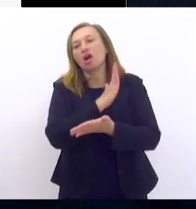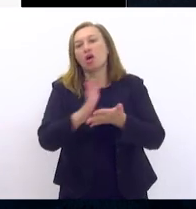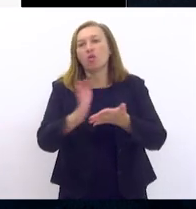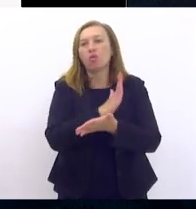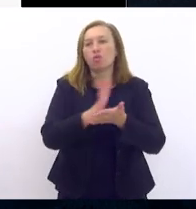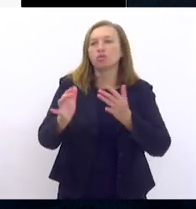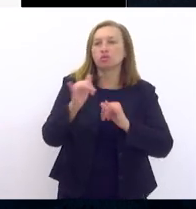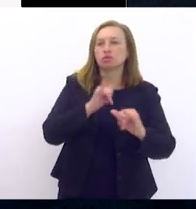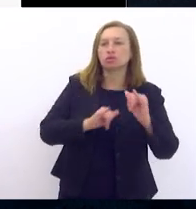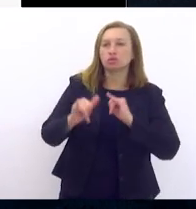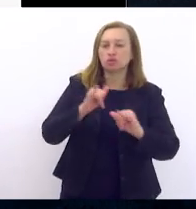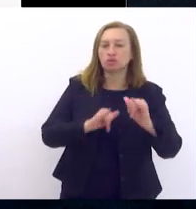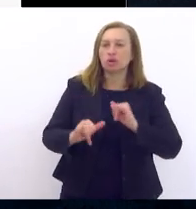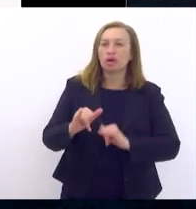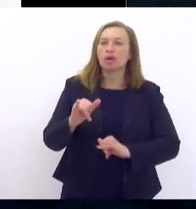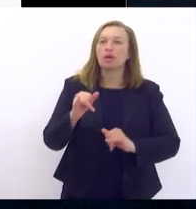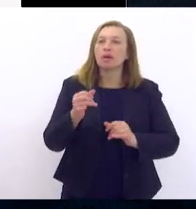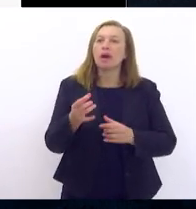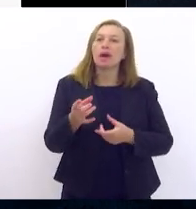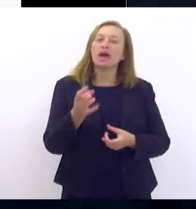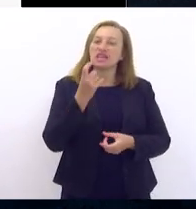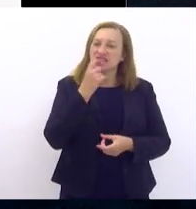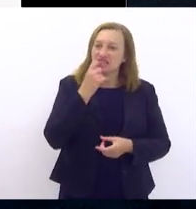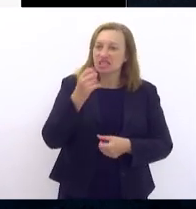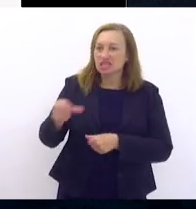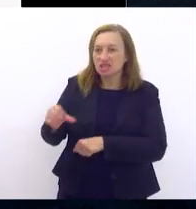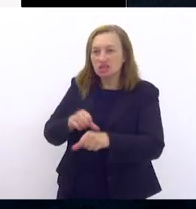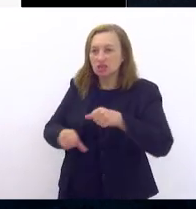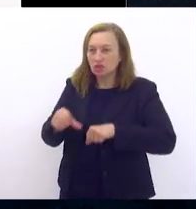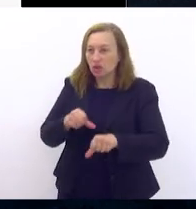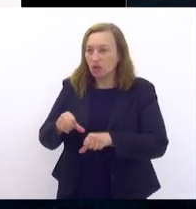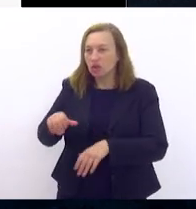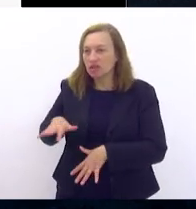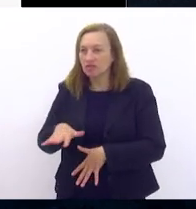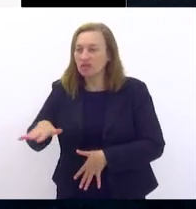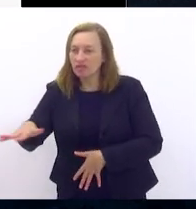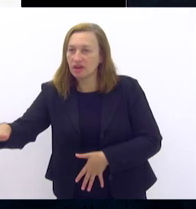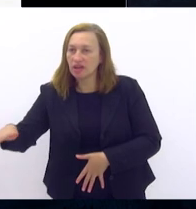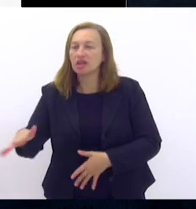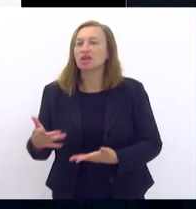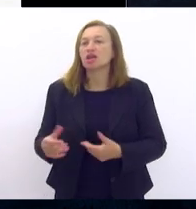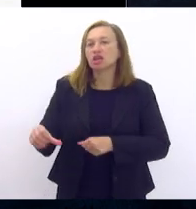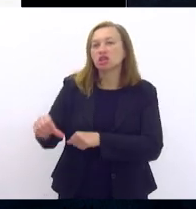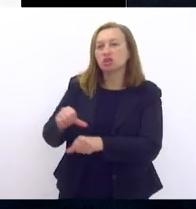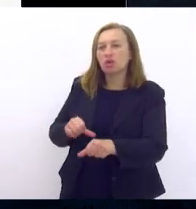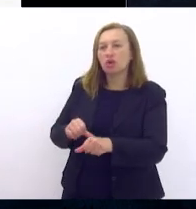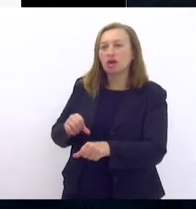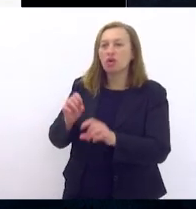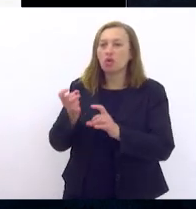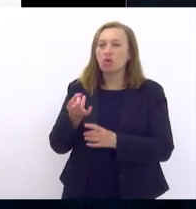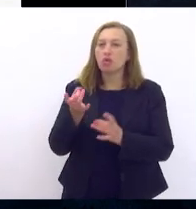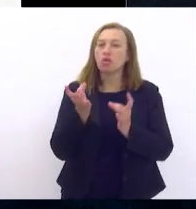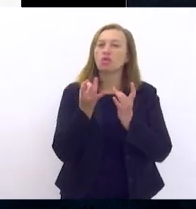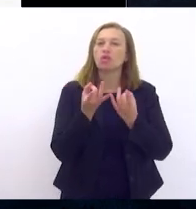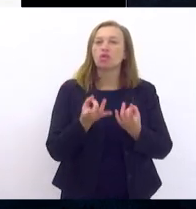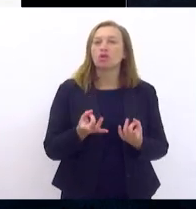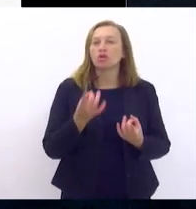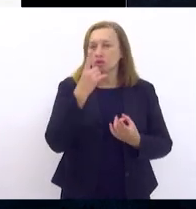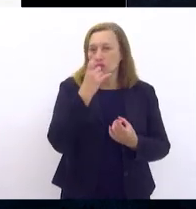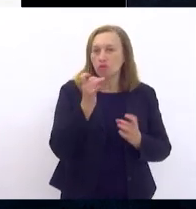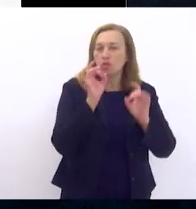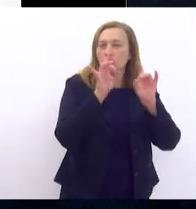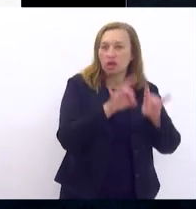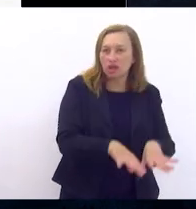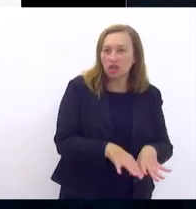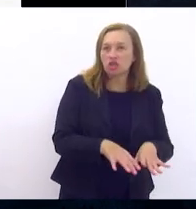Então tem um plástico de troca que é junto as nossas comunidades em que troca o resíduo por kits de